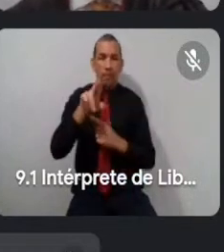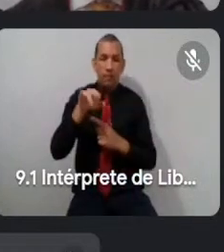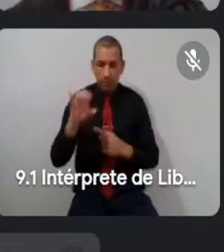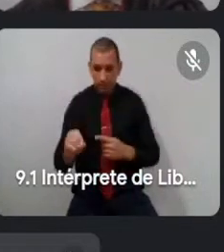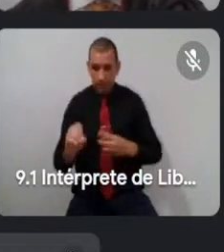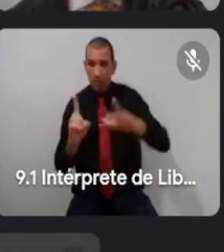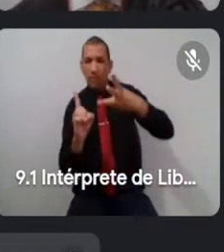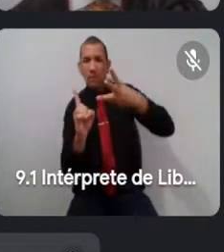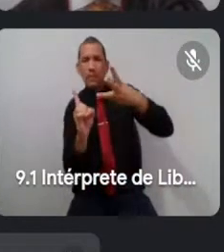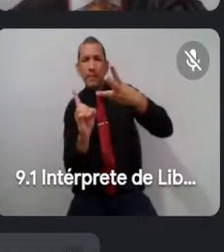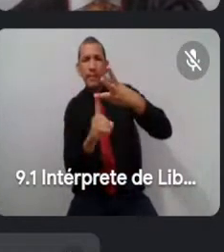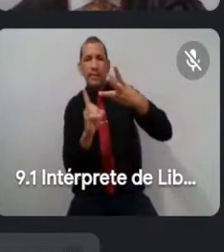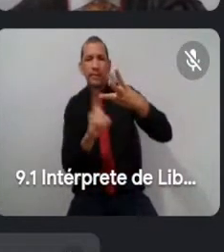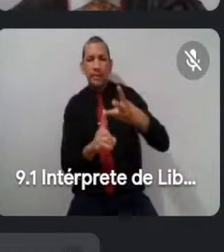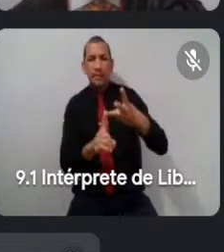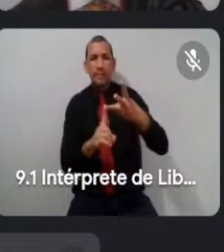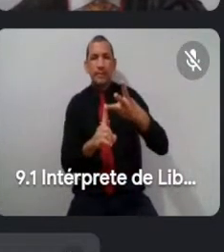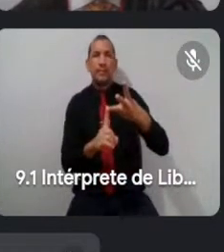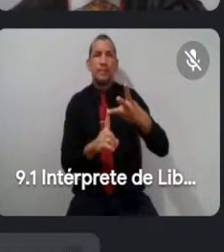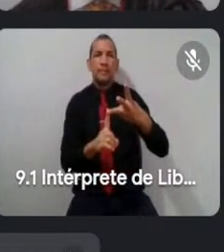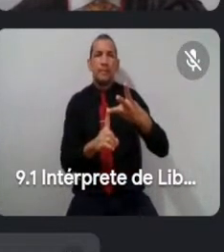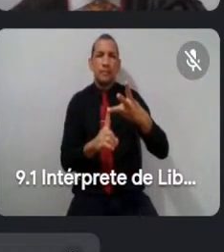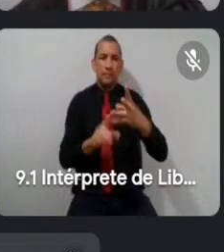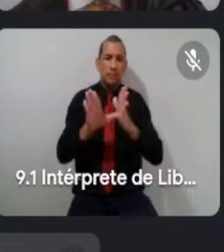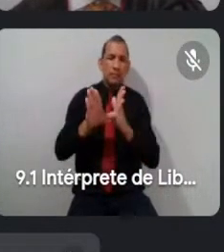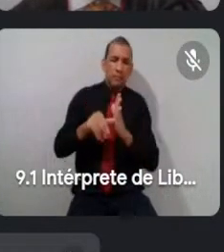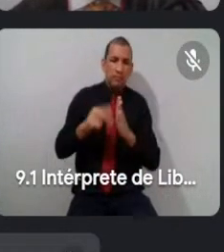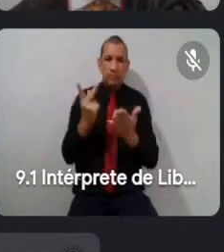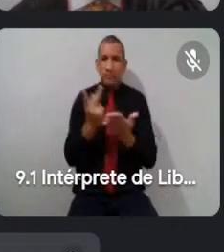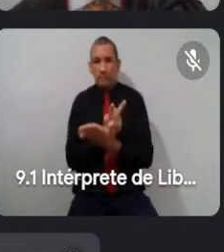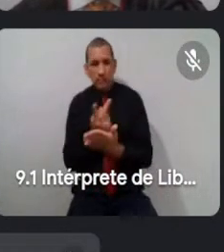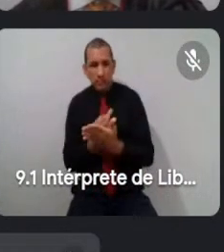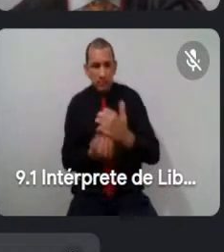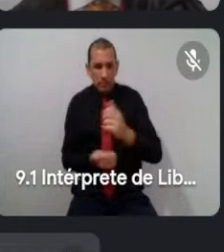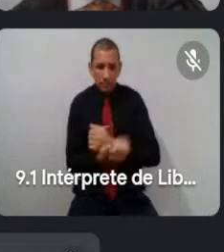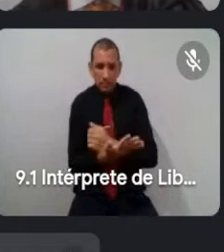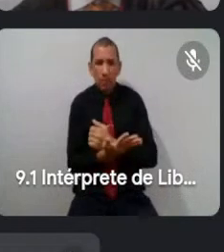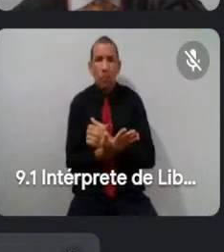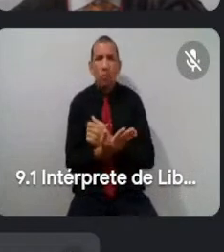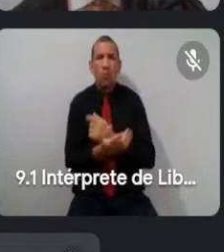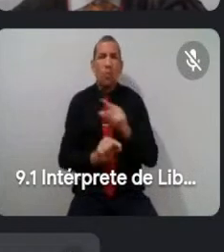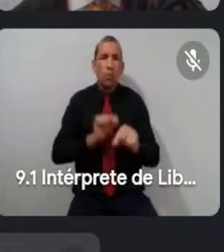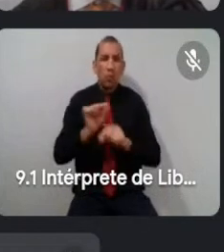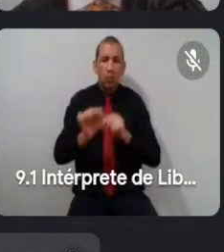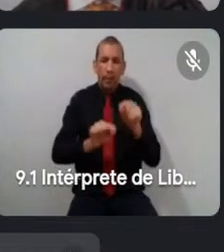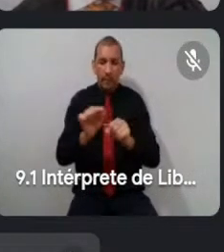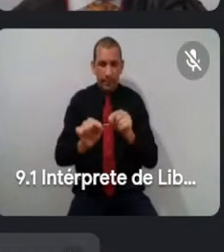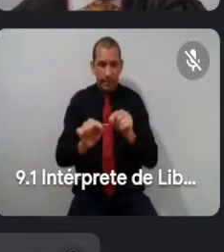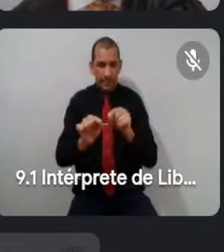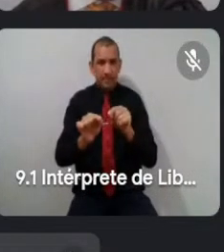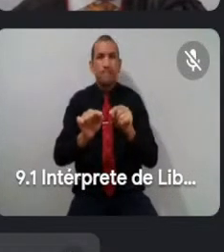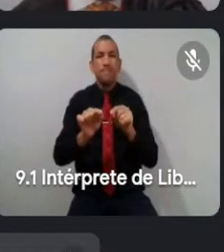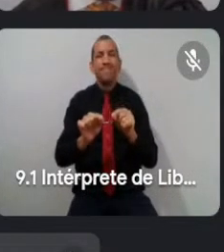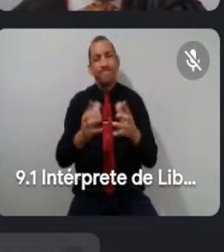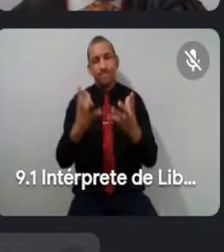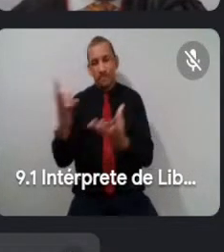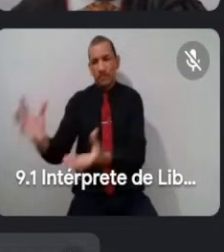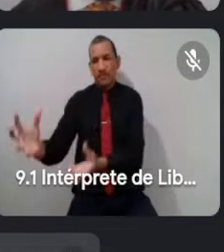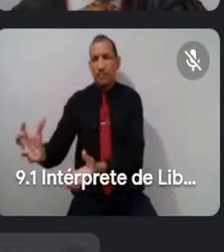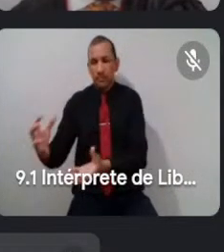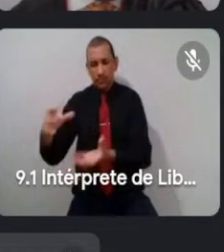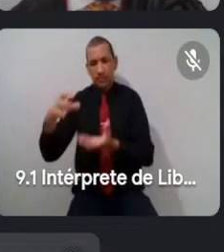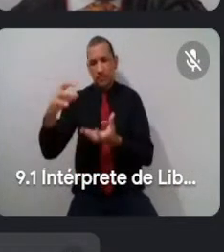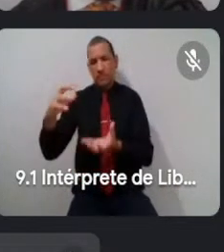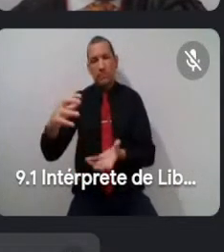terceiro estágio de todo o engendramento da corrupção eleitoral e a efetiva entrega